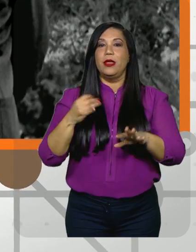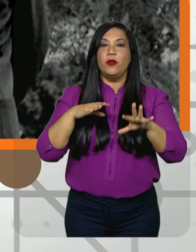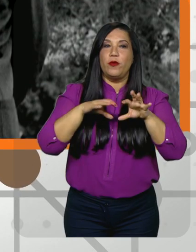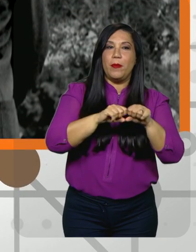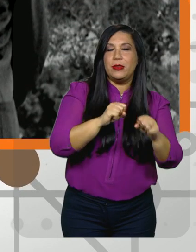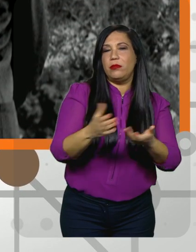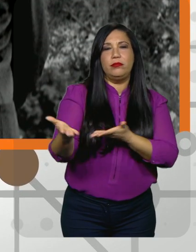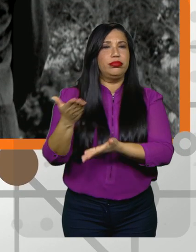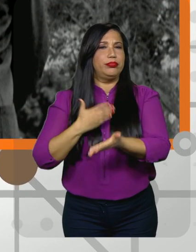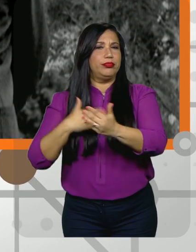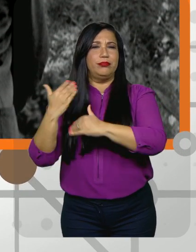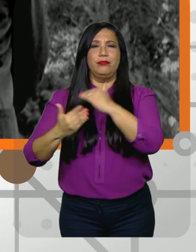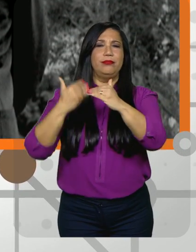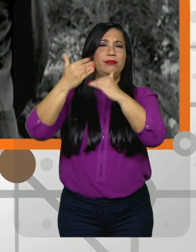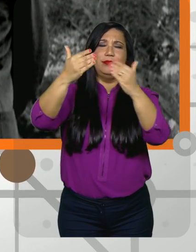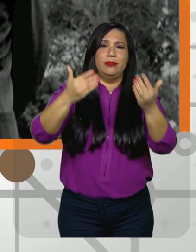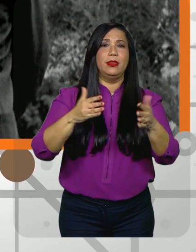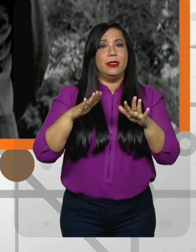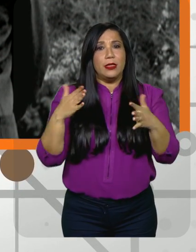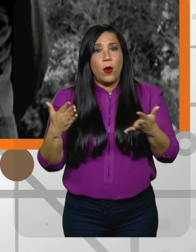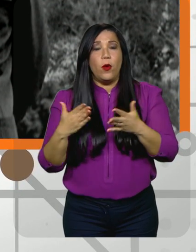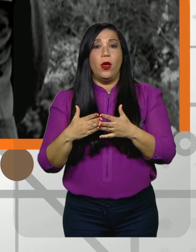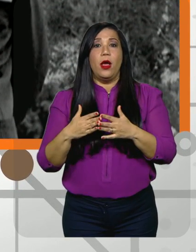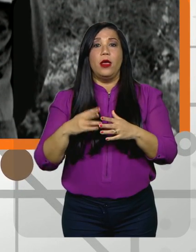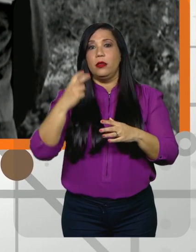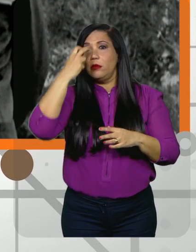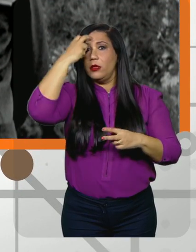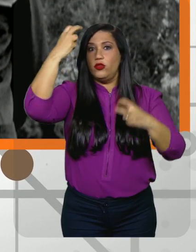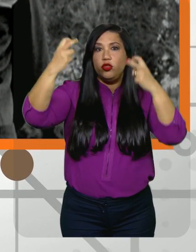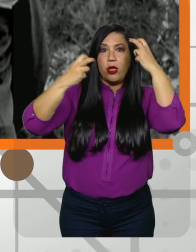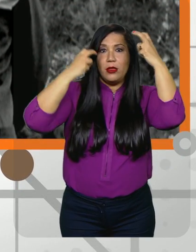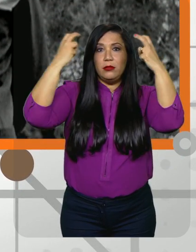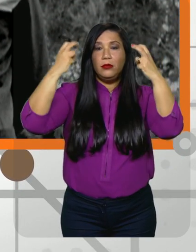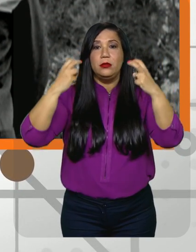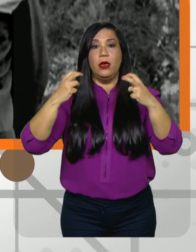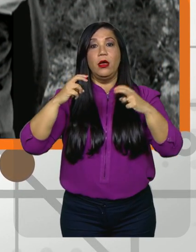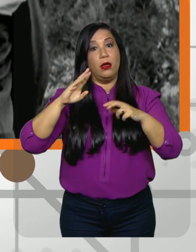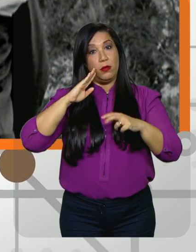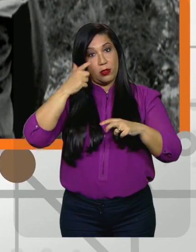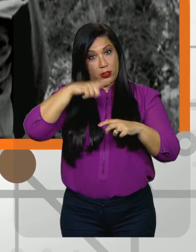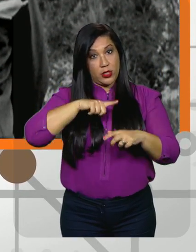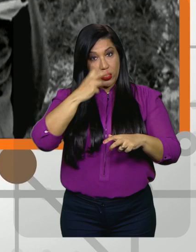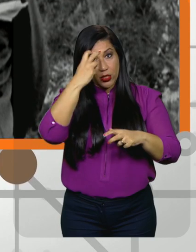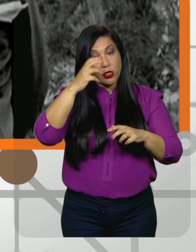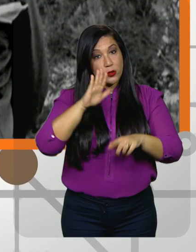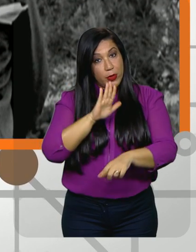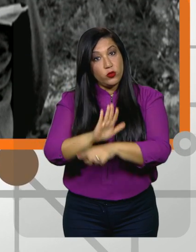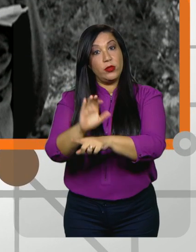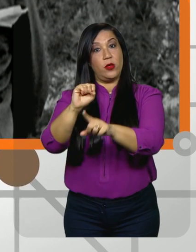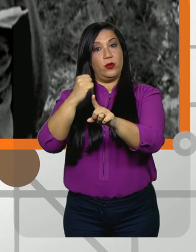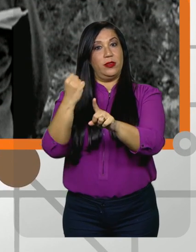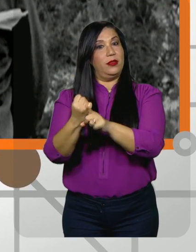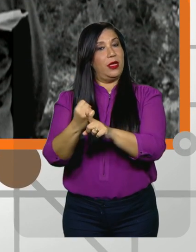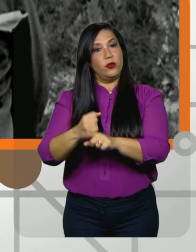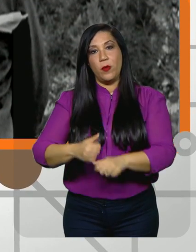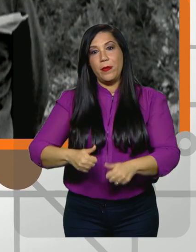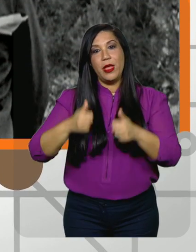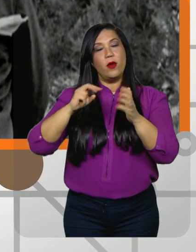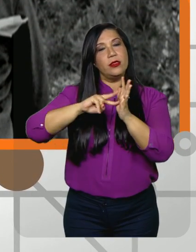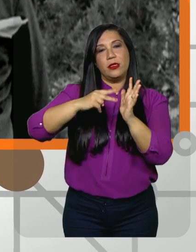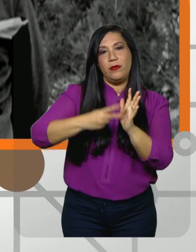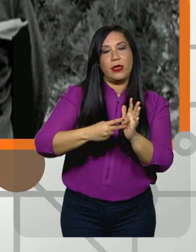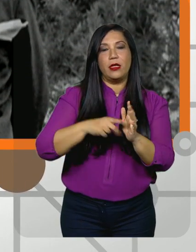formação como intelectual, né? Então, uma inteligência a serviço da sociedade, no melhor